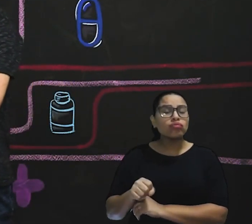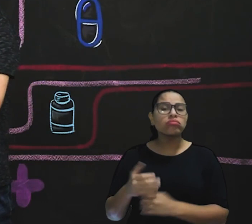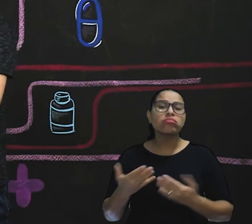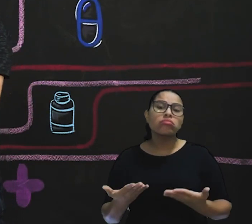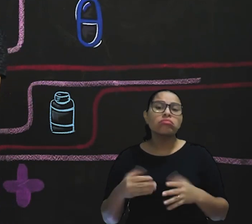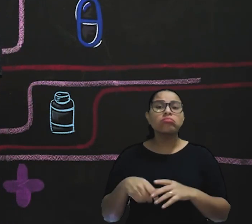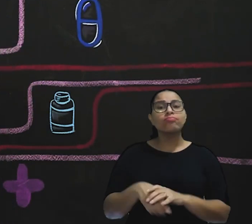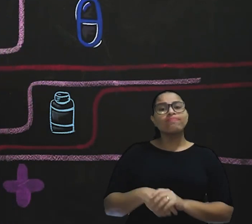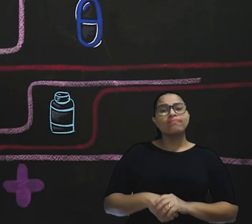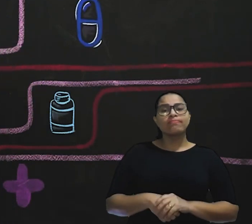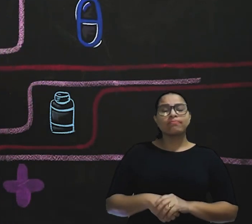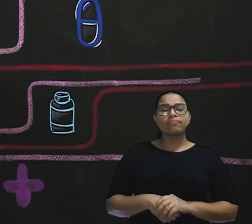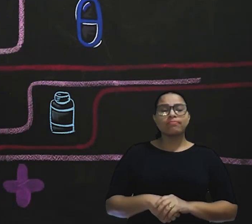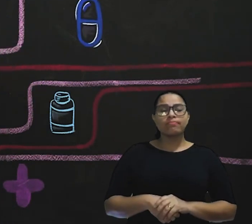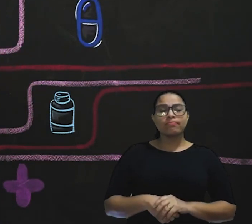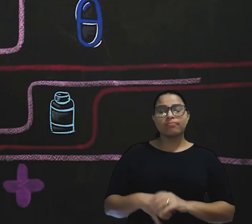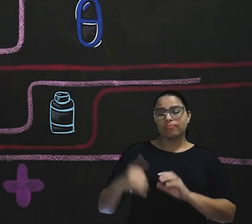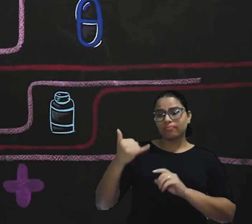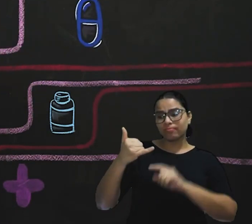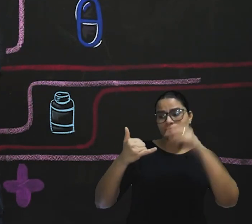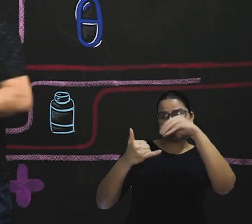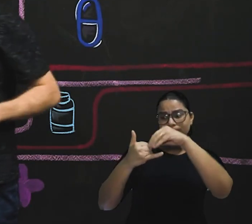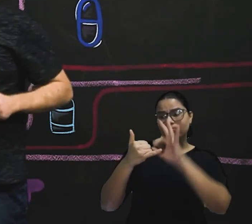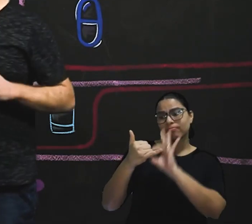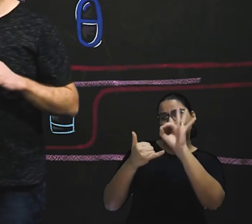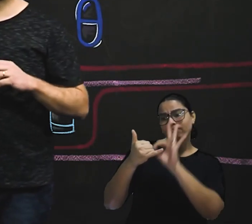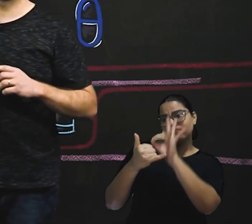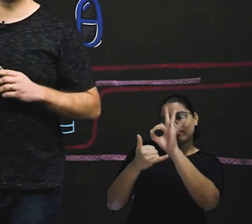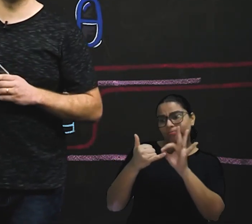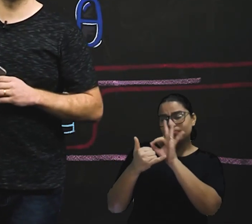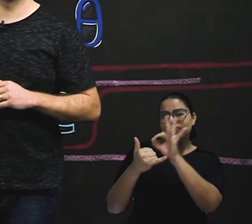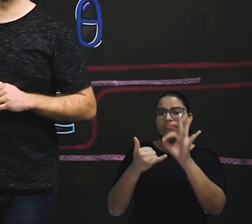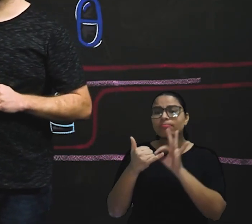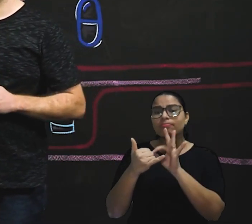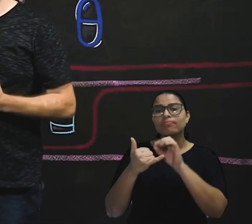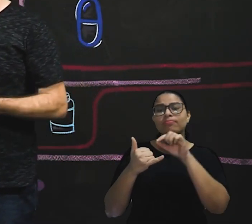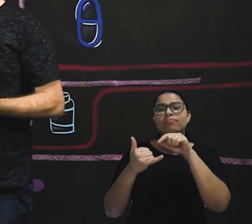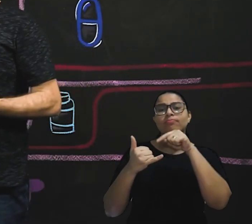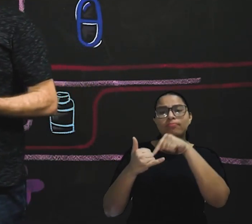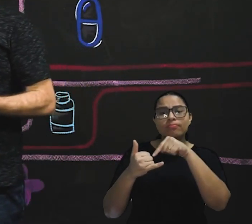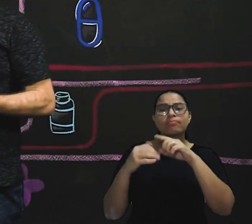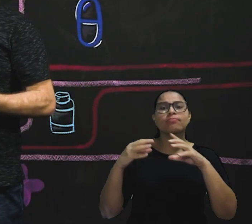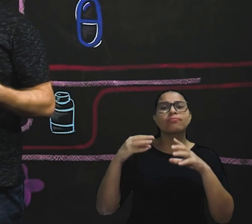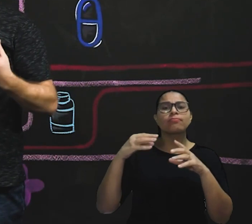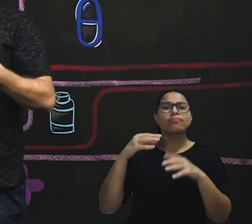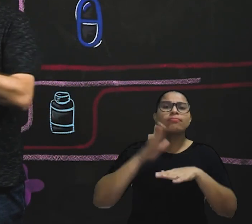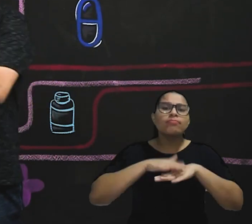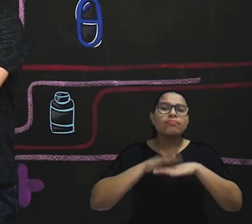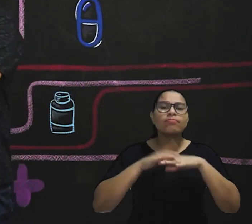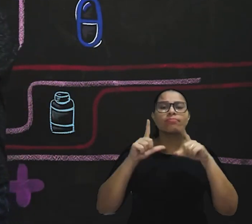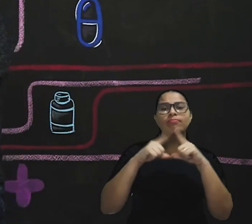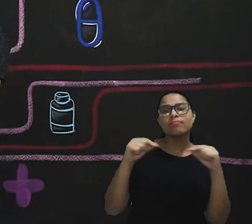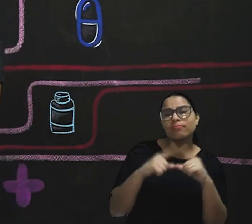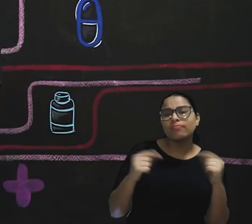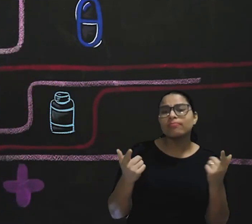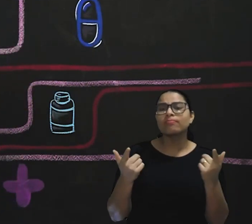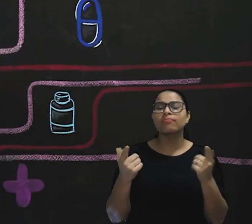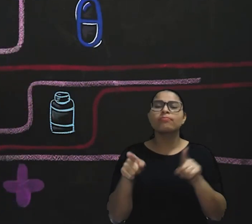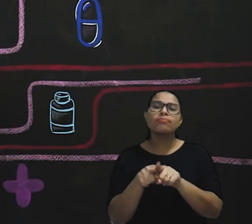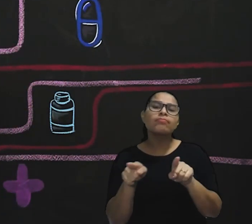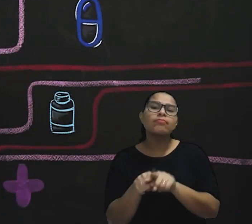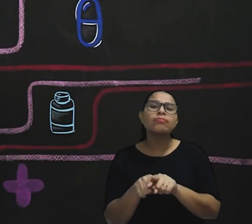os componentes de organização da parte elétrica ali provavelmente foi feita no Japão, o uso da tecnologia